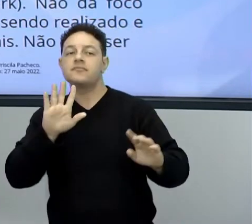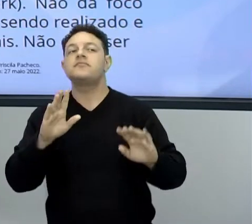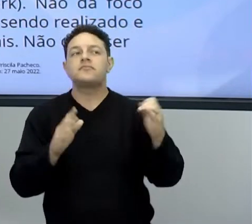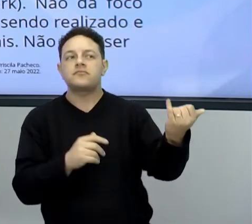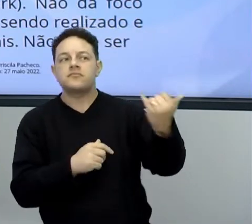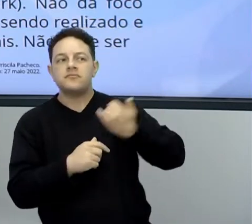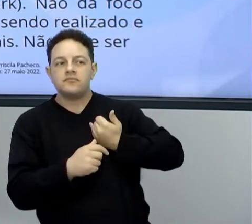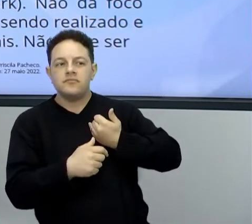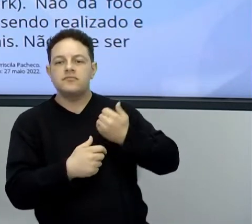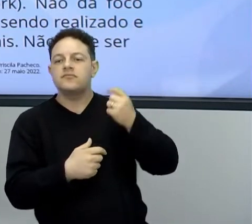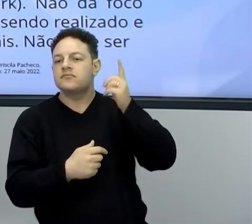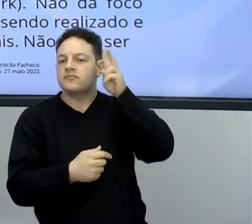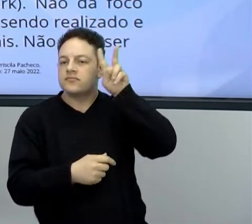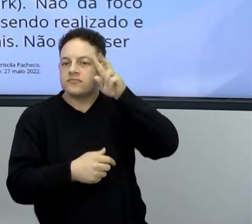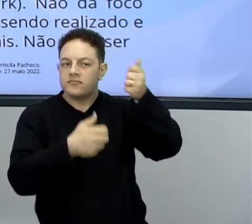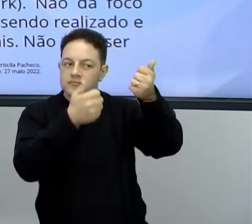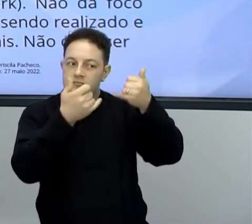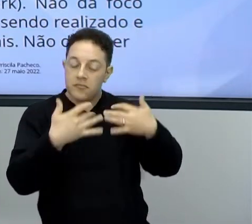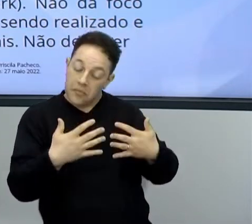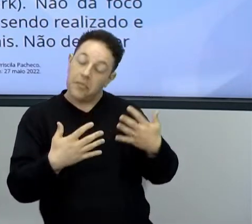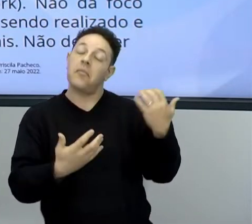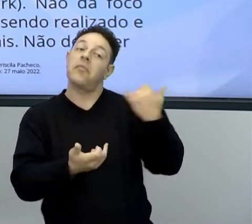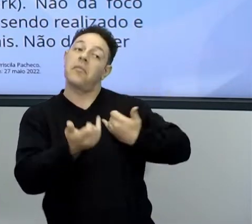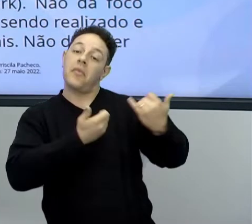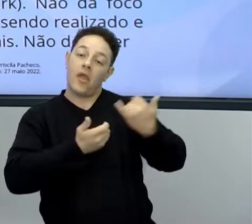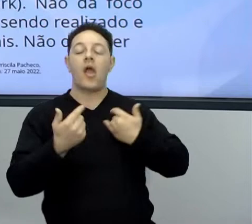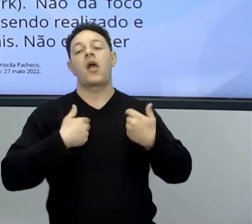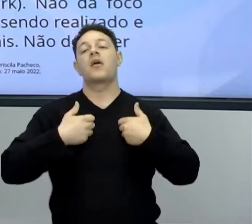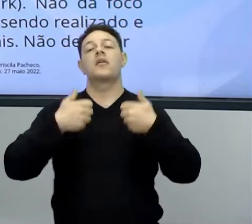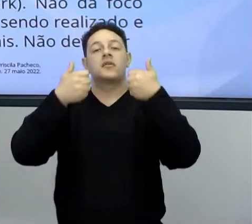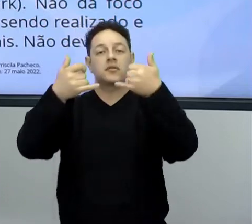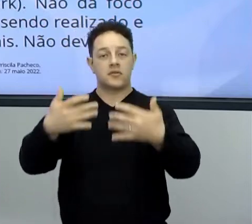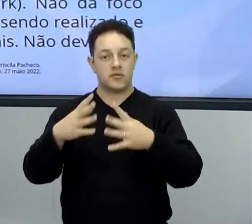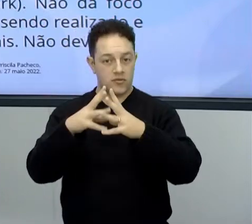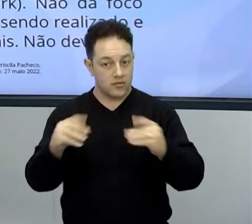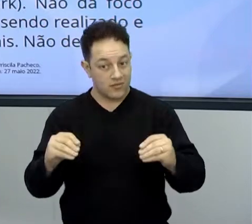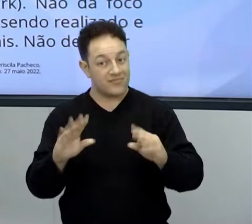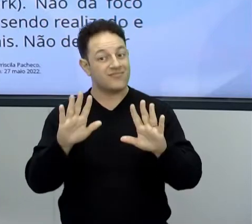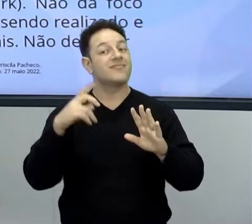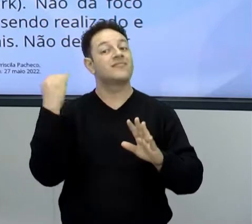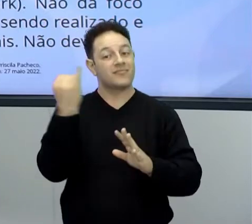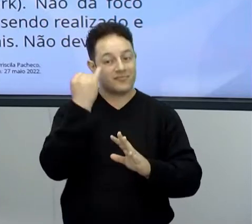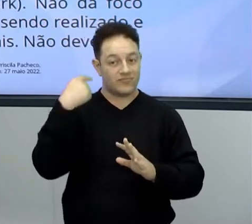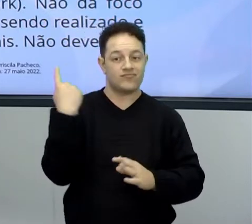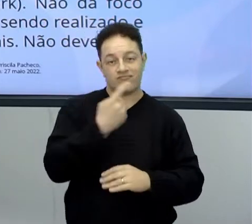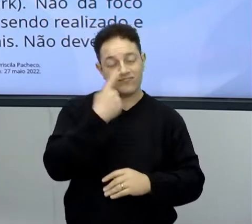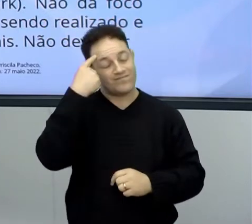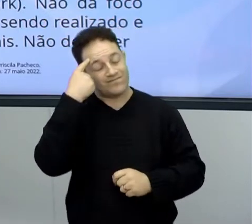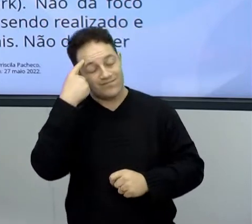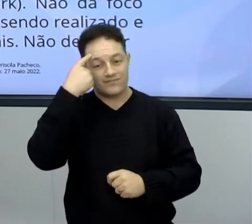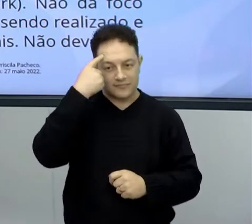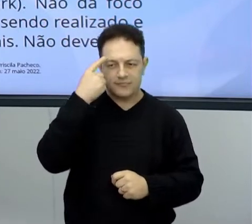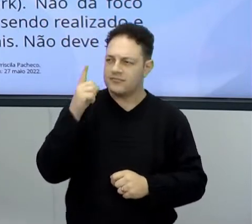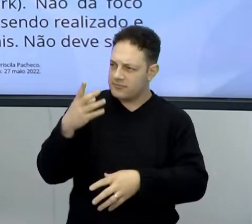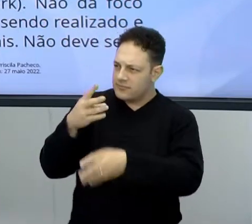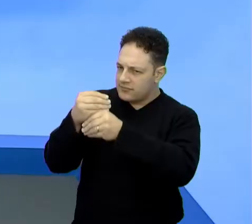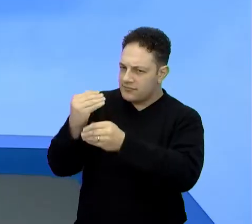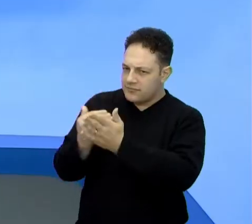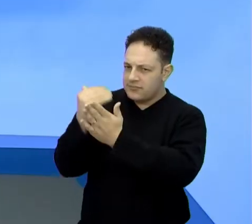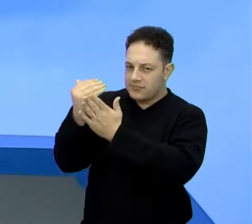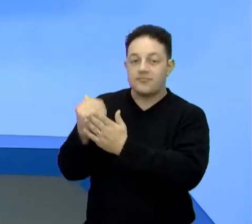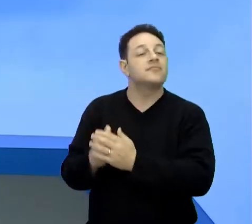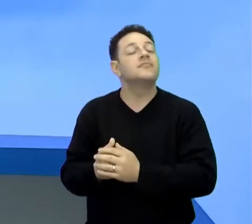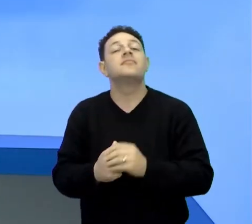a história e a partir do que ele ouviu, ele quer apresentar soluções? Então, é importante a gente pensar sobre isso também, Quer complementar? Isso, não, quem é